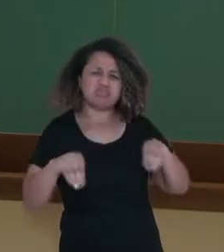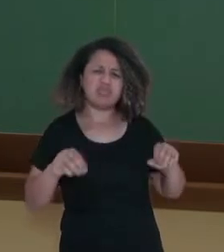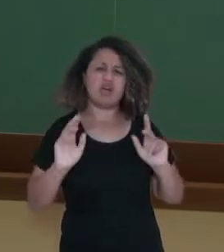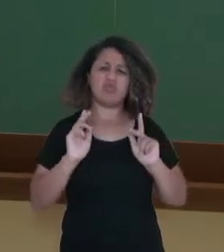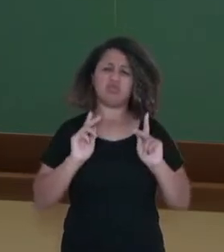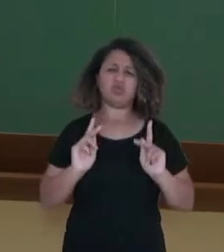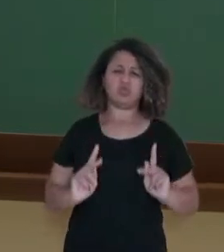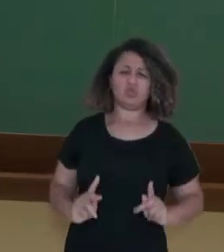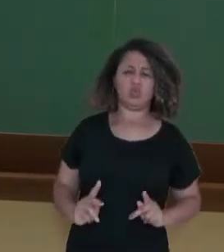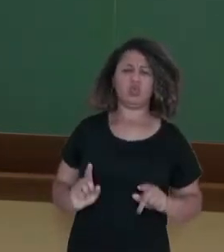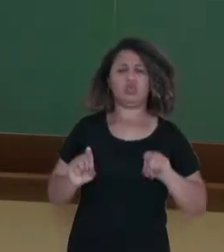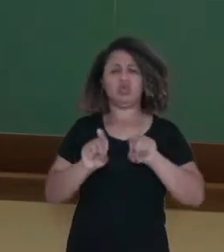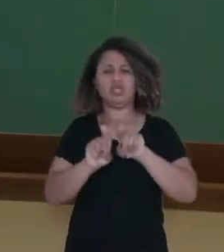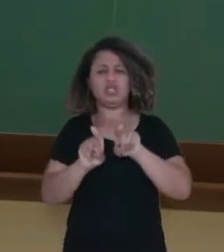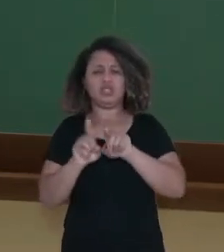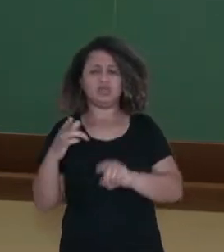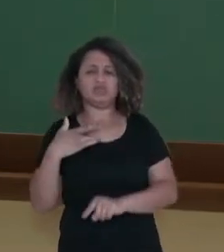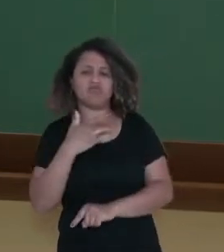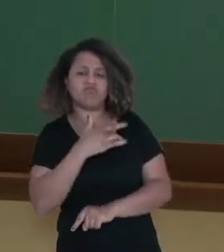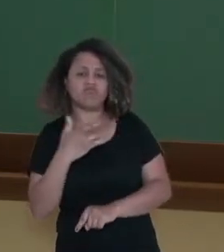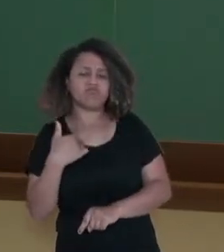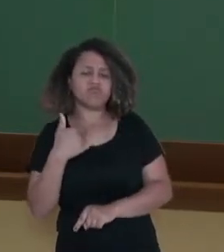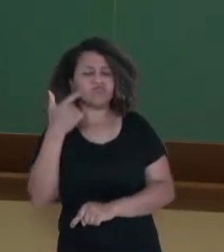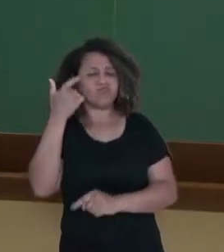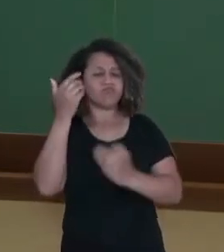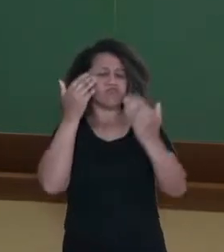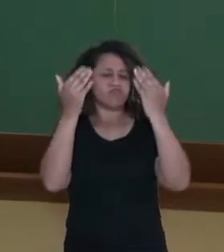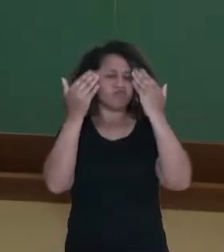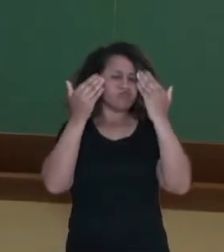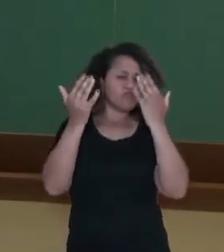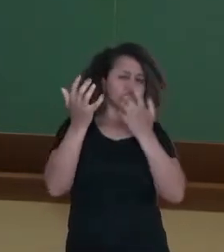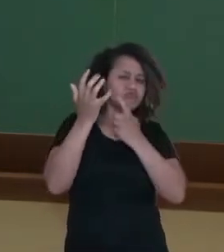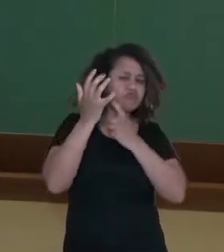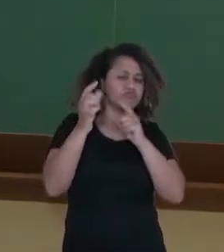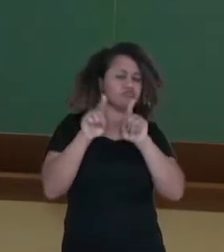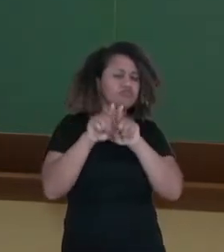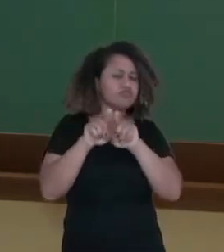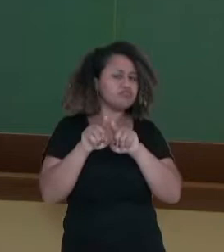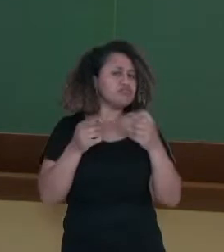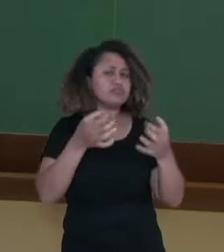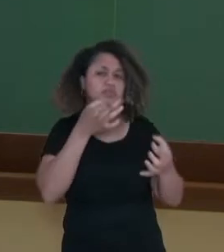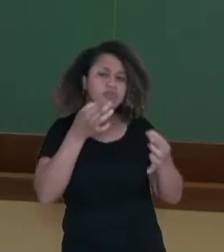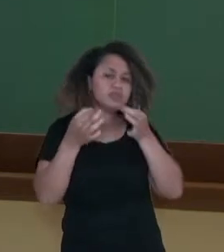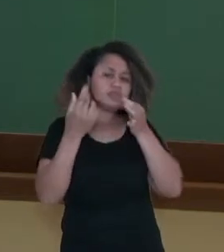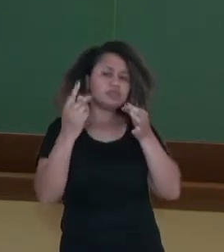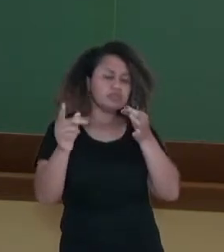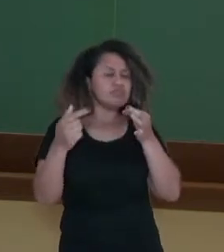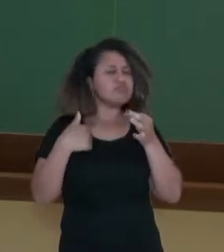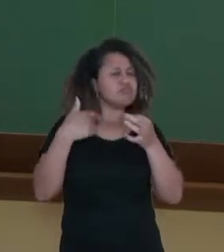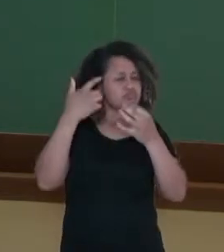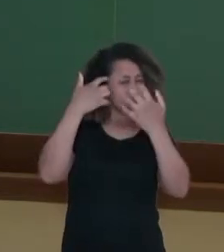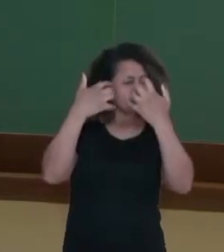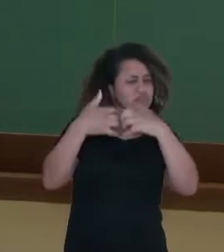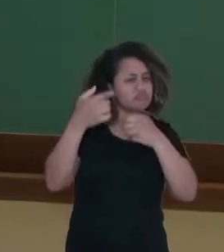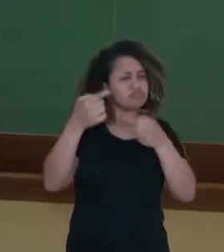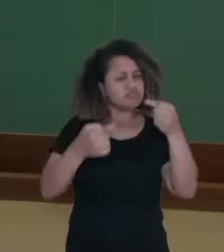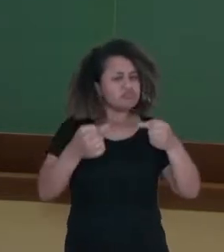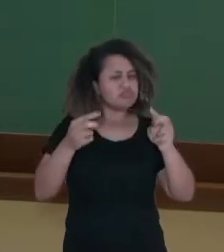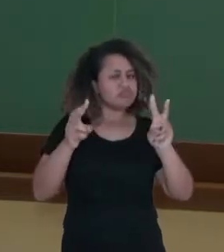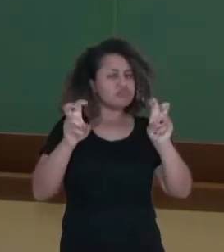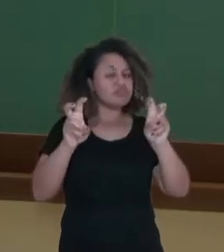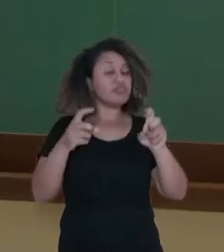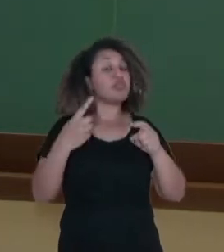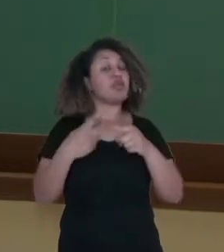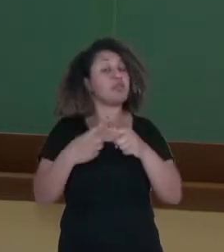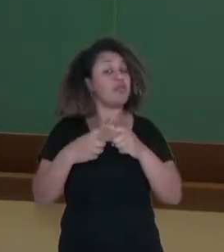postura, a sua saúde, ao psicológico? O que vocês acham disso? Pensem, conversem, debatam sobre isso, porque esse assunto é